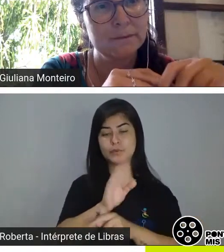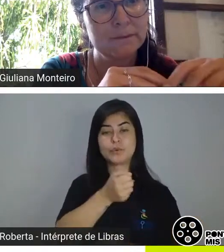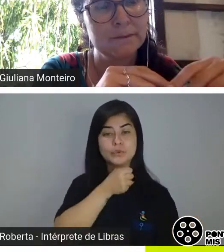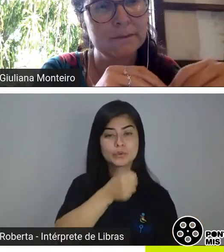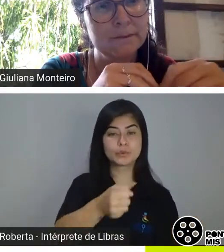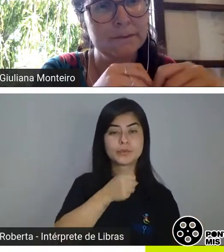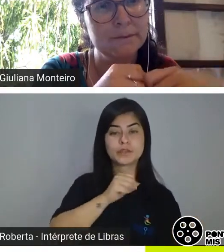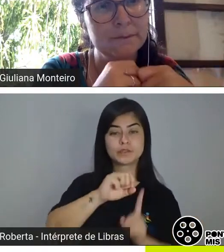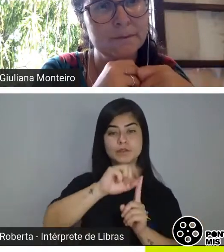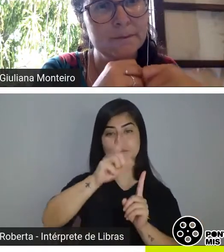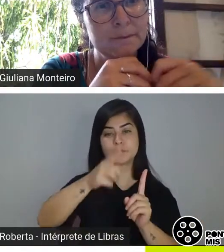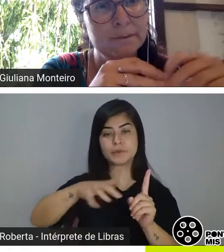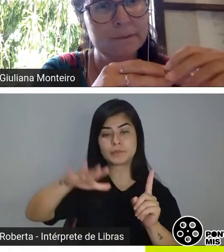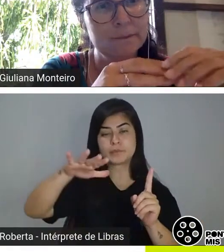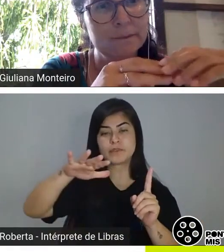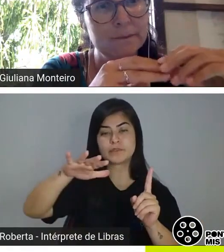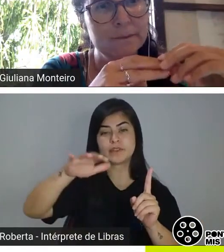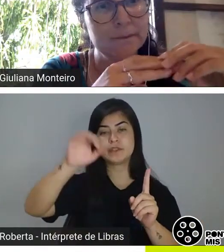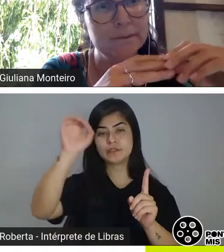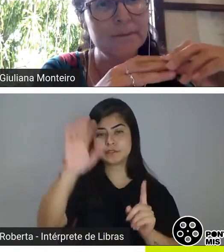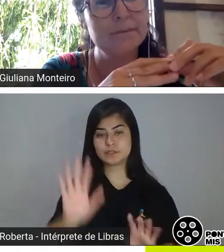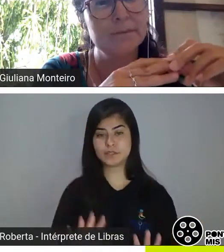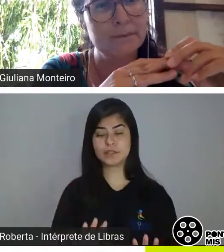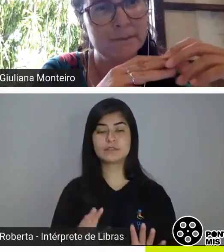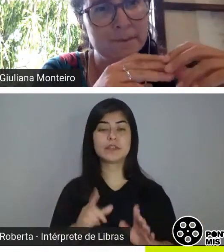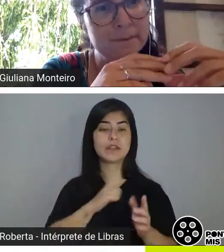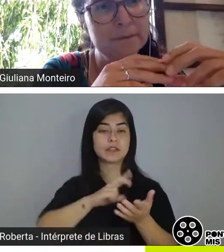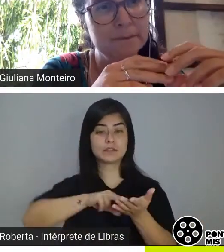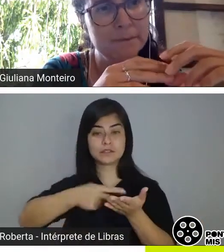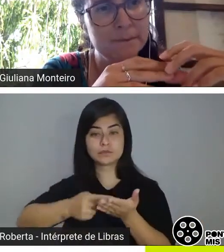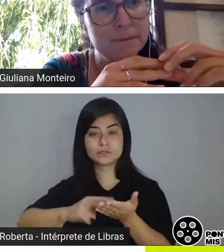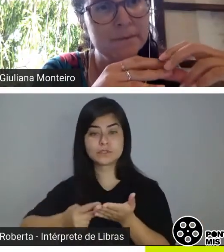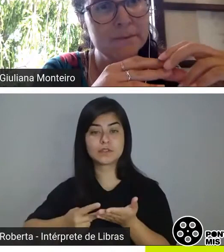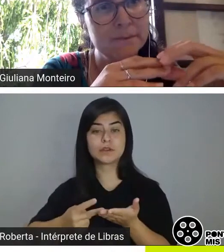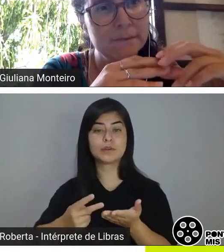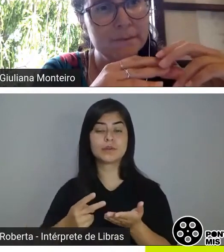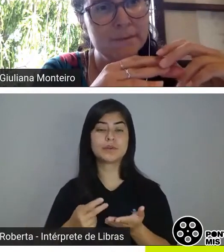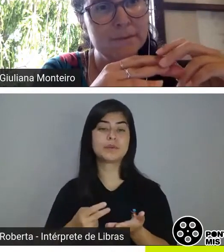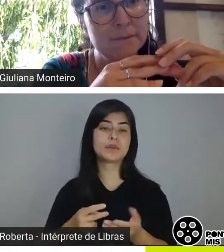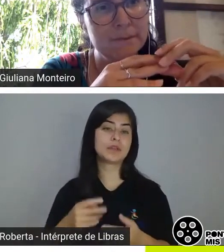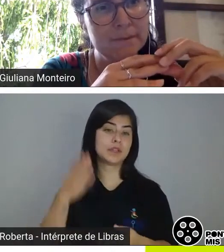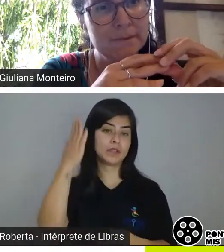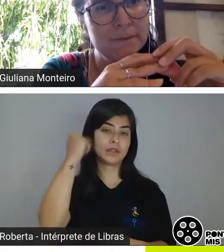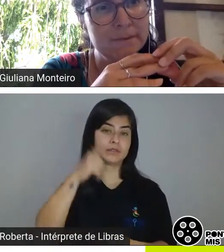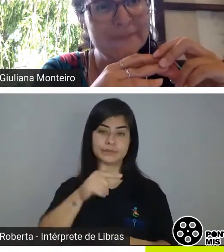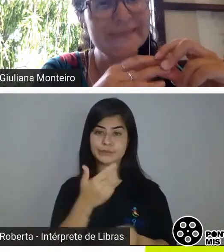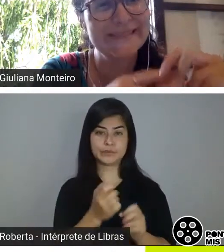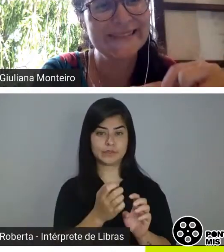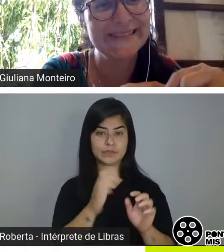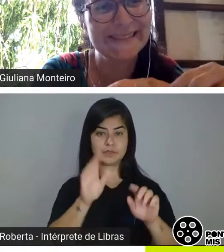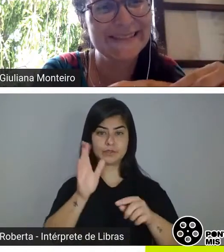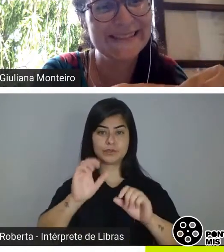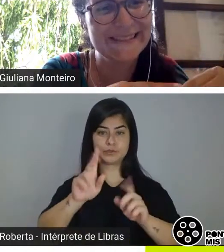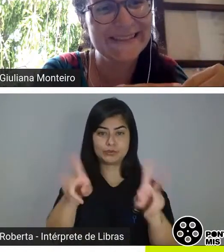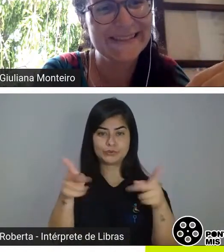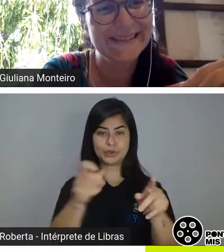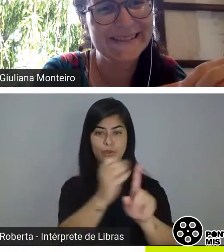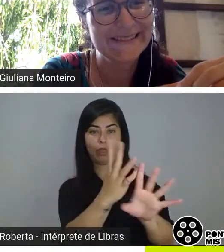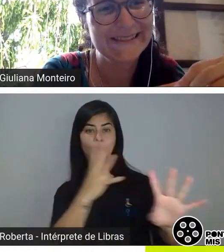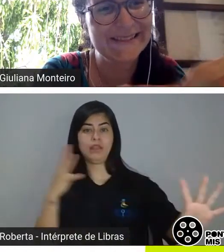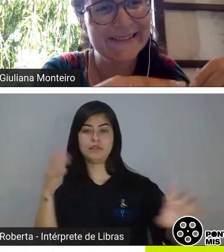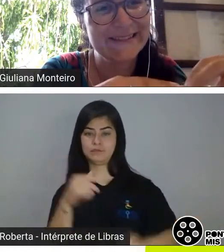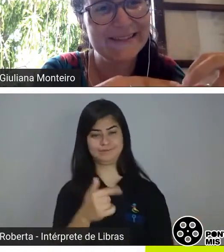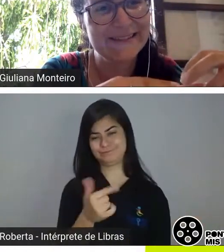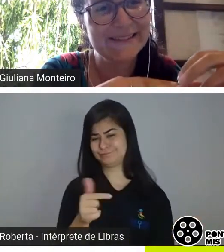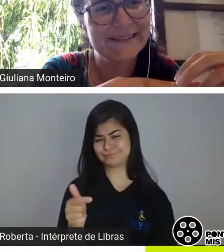documentário sobre tradução de Emily Dickinson. Eu sei que isso não vai ser não vai juntar fila no shopping para ver. Mas, como